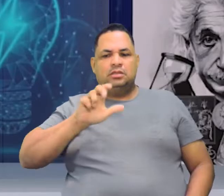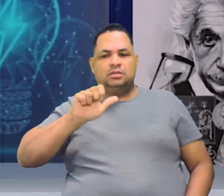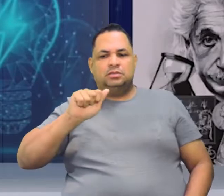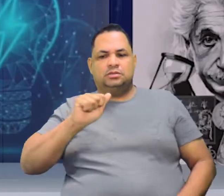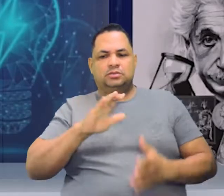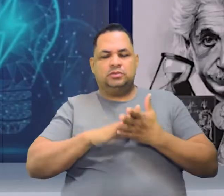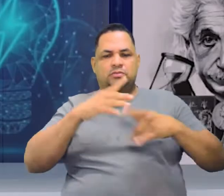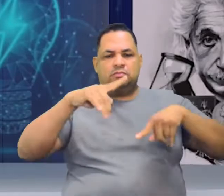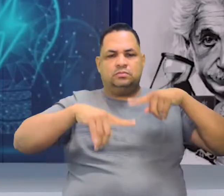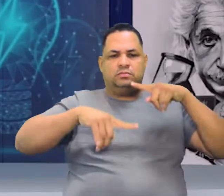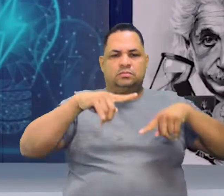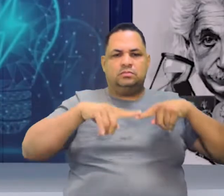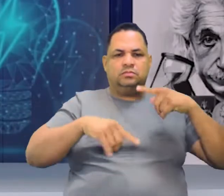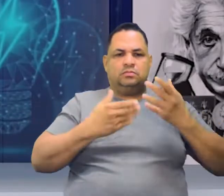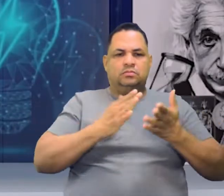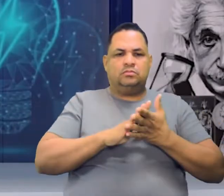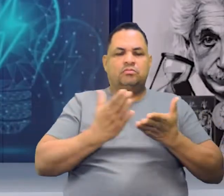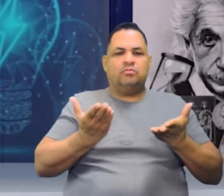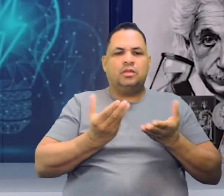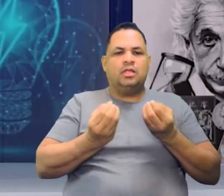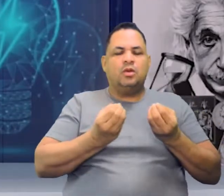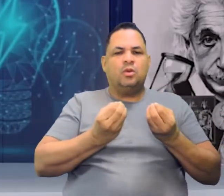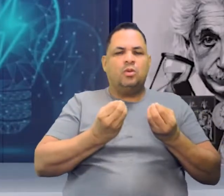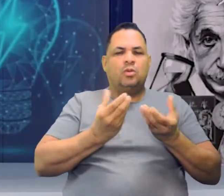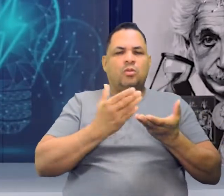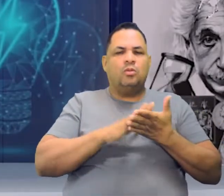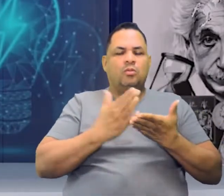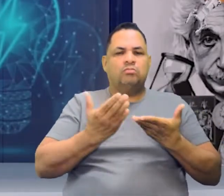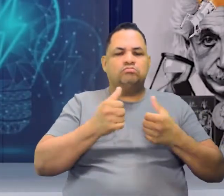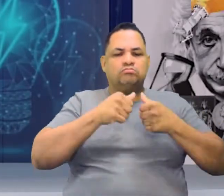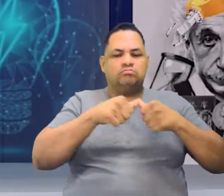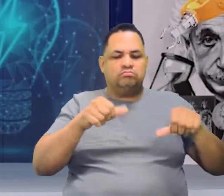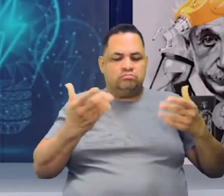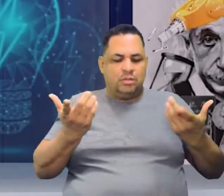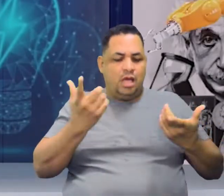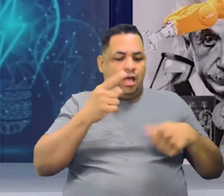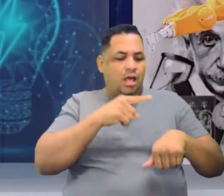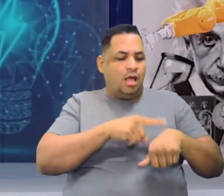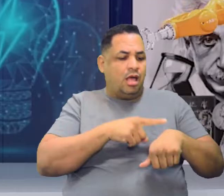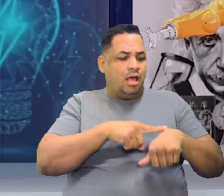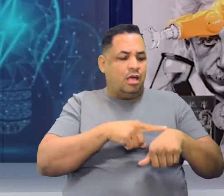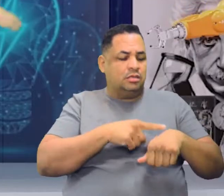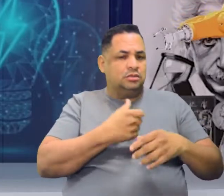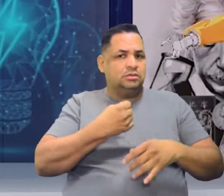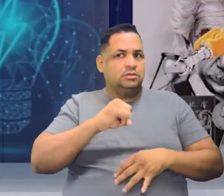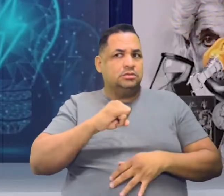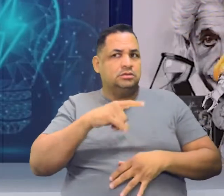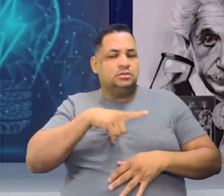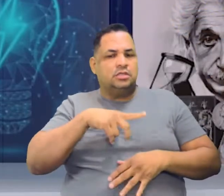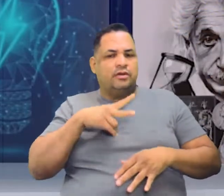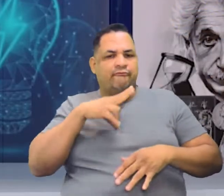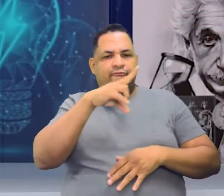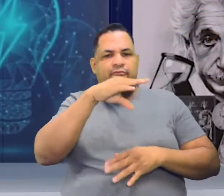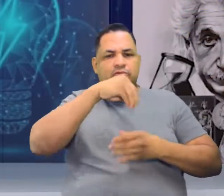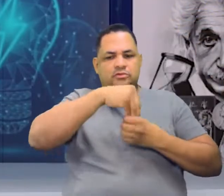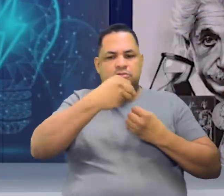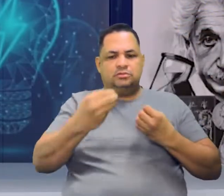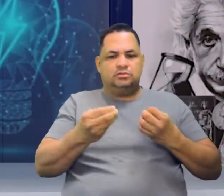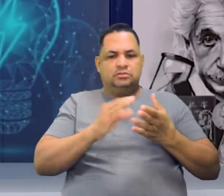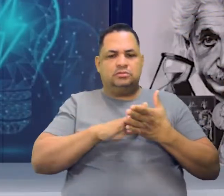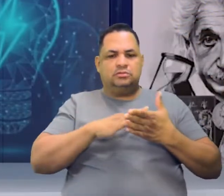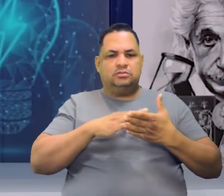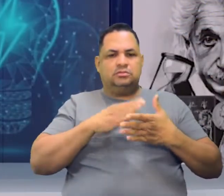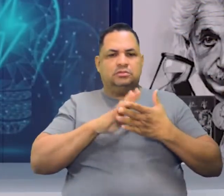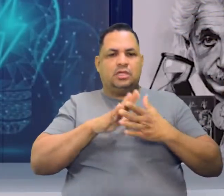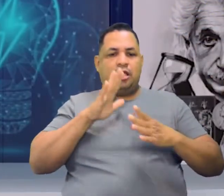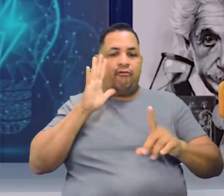no corpo é o estado em que ele está naquele momento, se não tiver forças externas atuando sobre